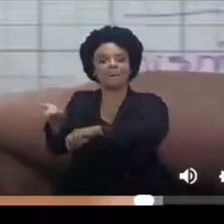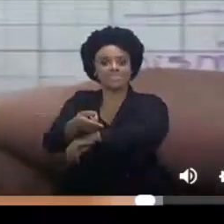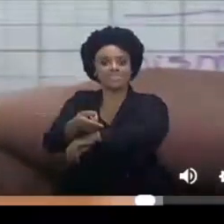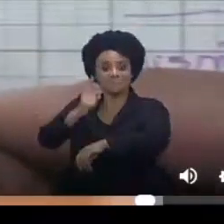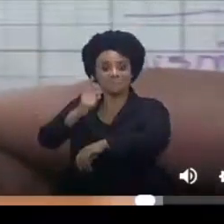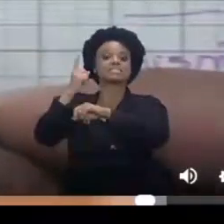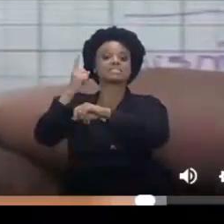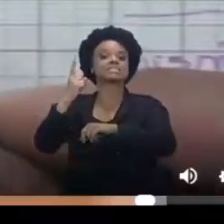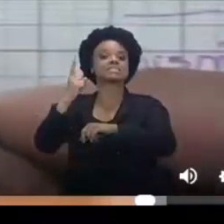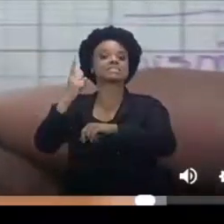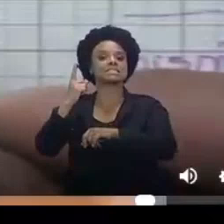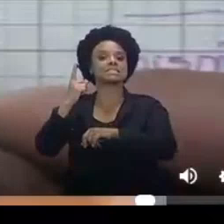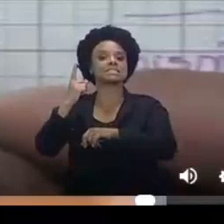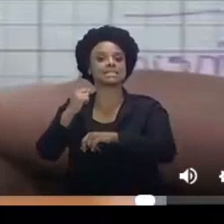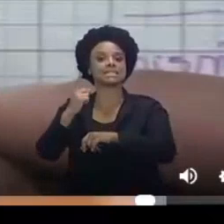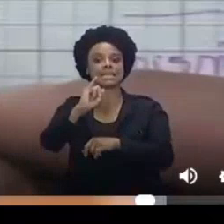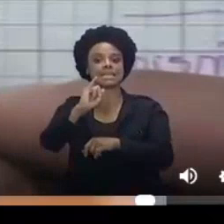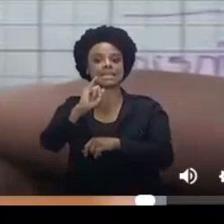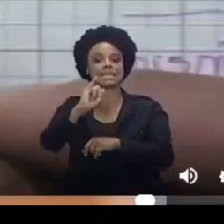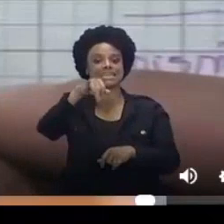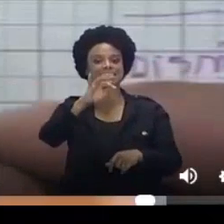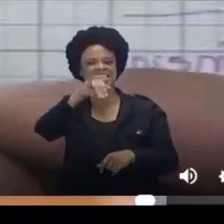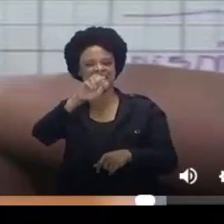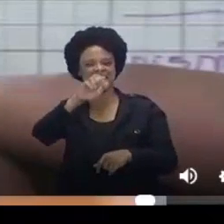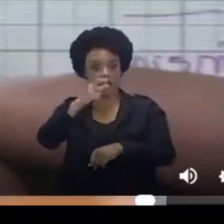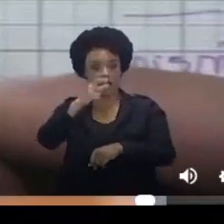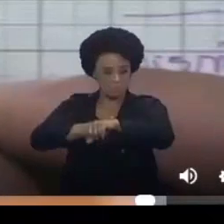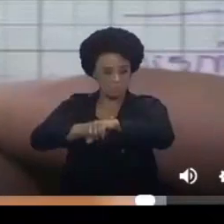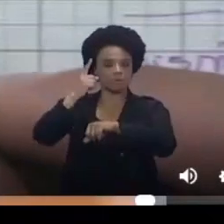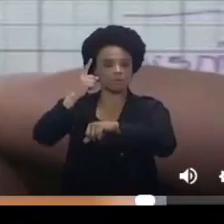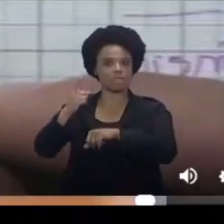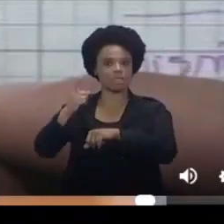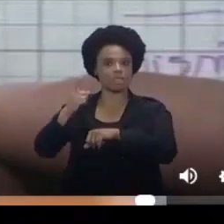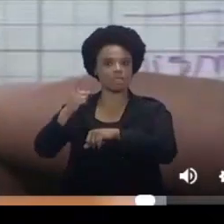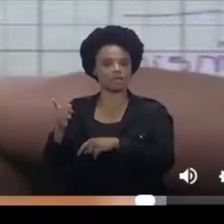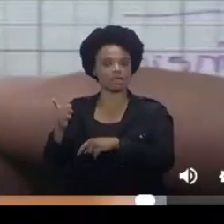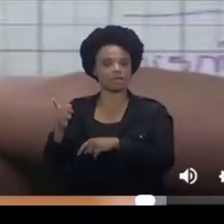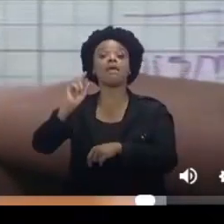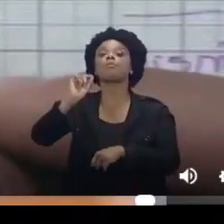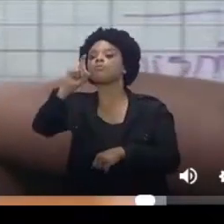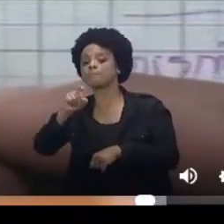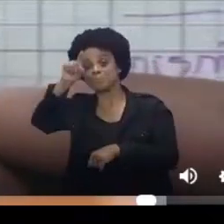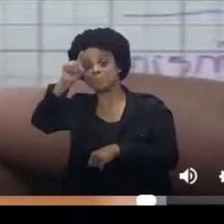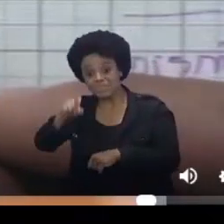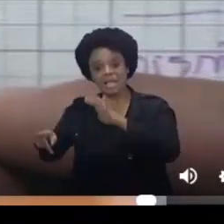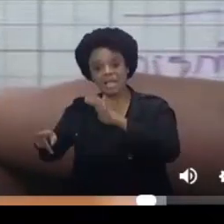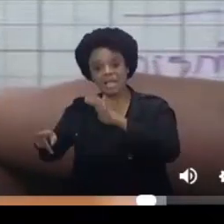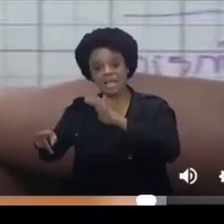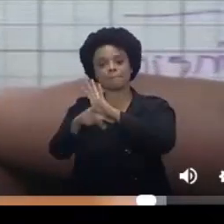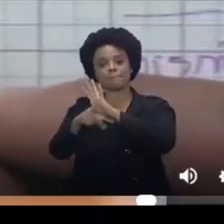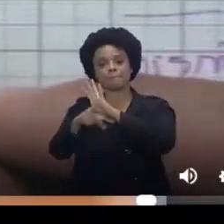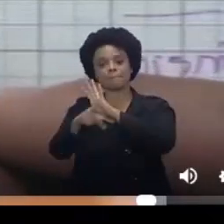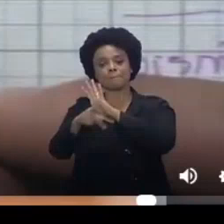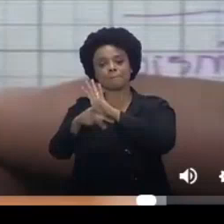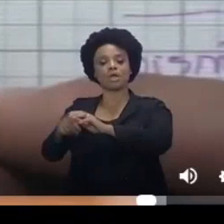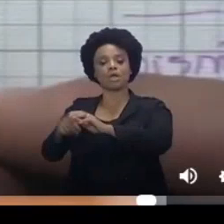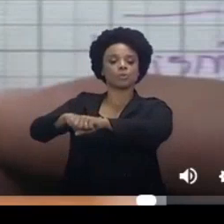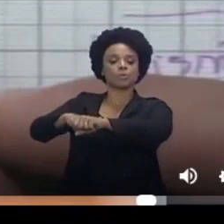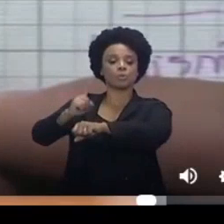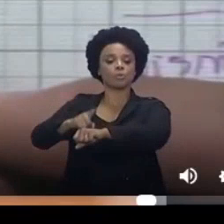instantânea. A aceleração instantânea, ou seja, é naquele tempo daquele tempo quando ele